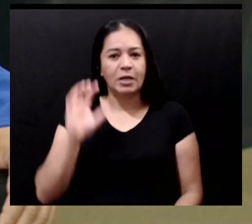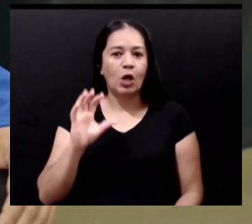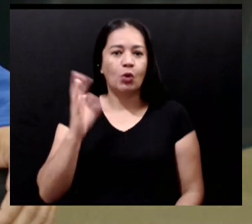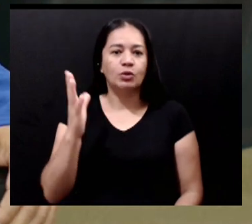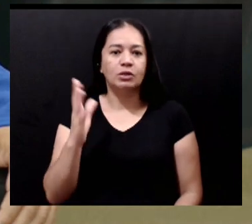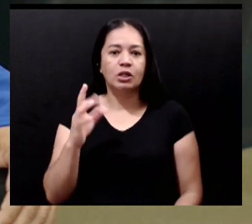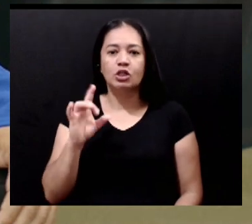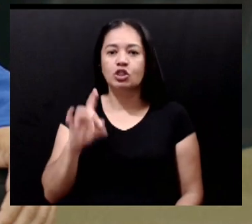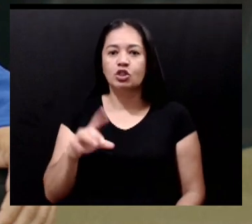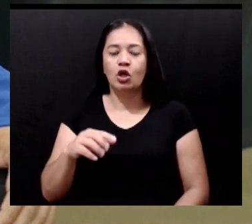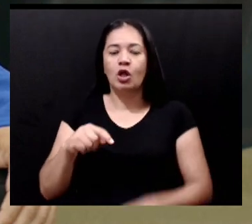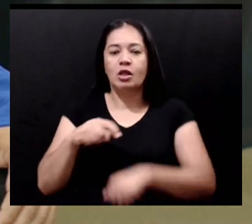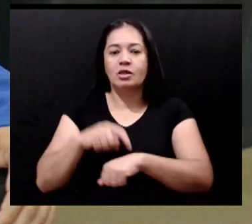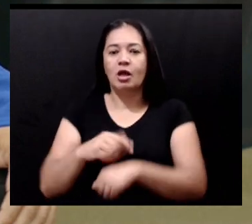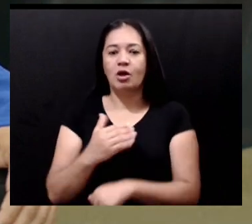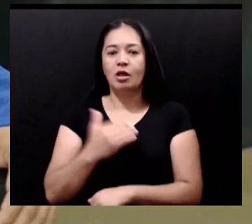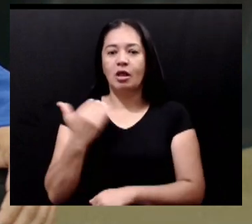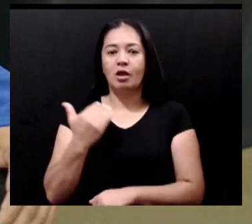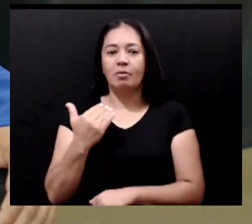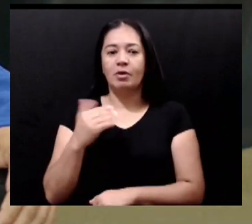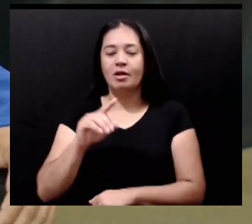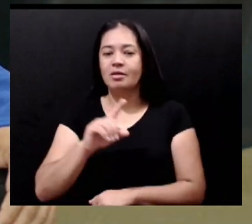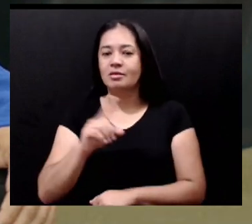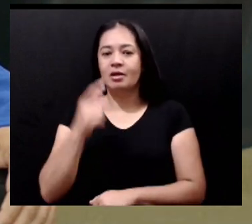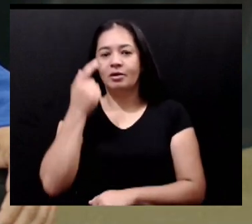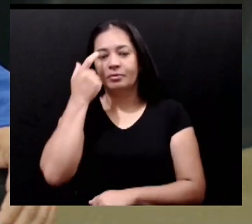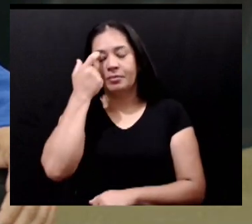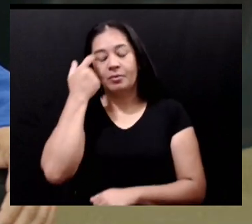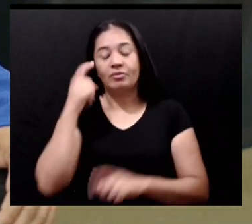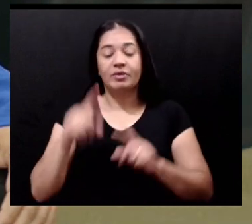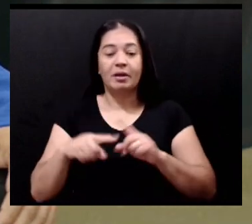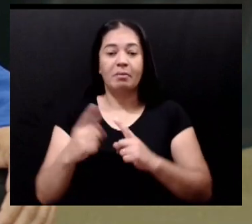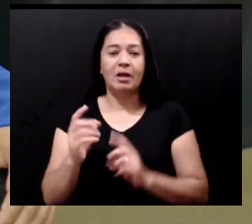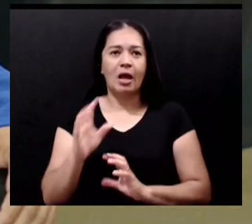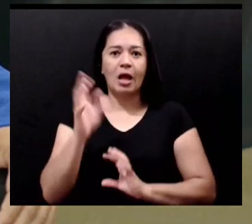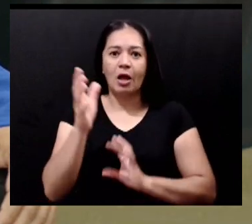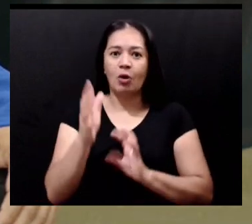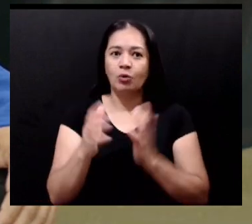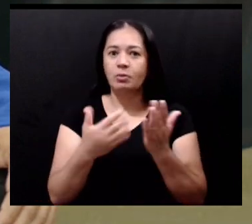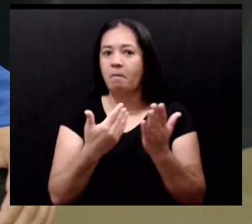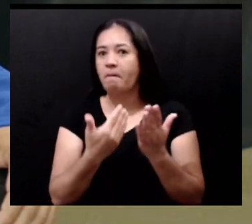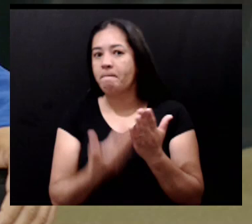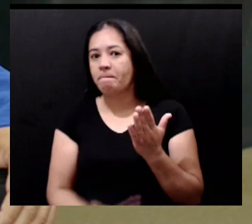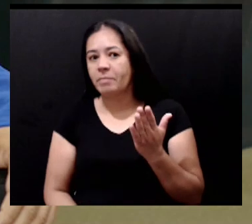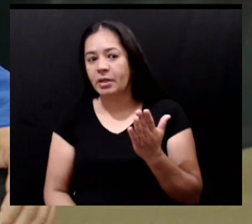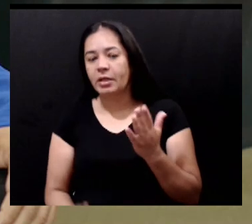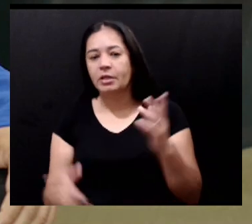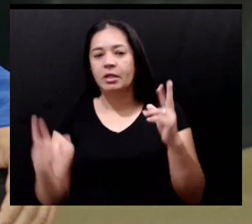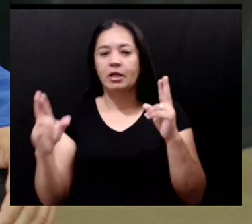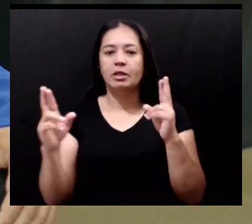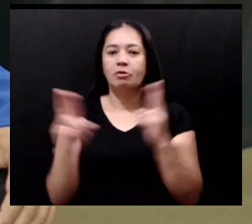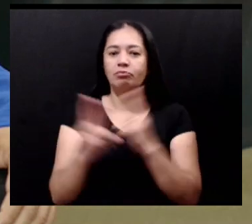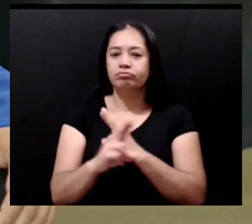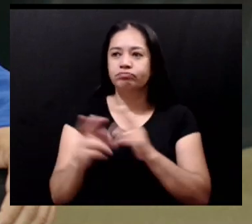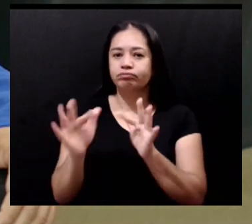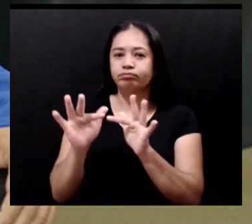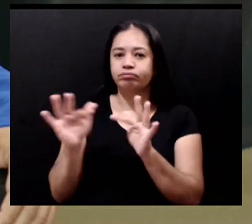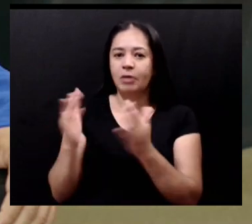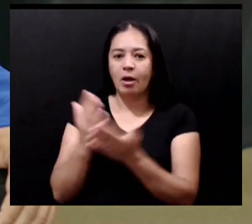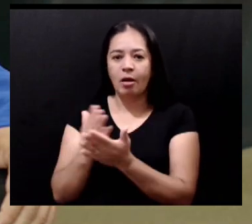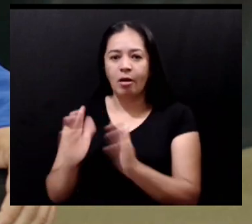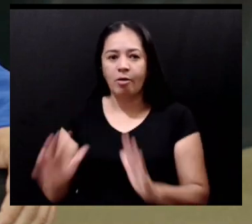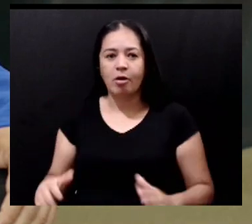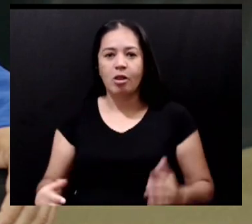Ele pode surgir em diversas situações de perda, como o fim de um relacionamento, a perda de um emprego, a mudança